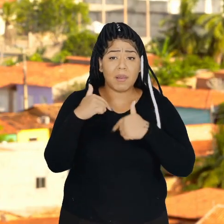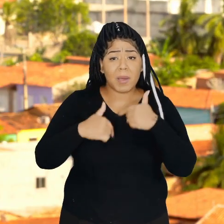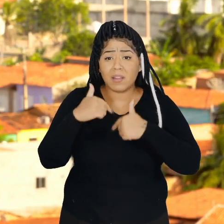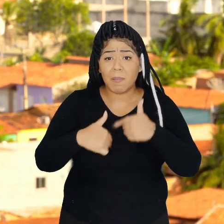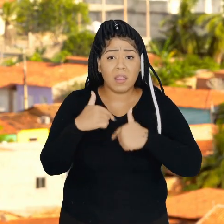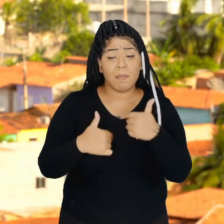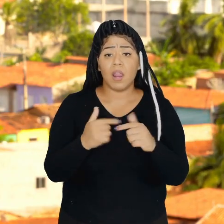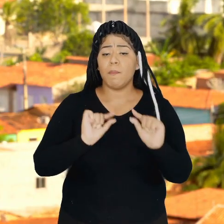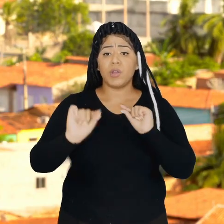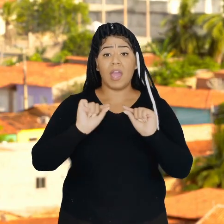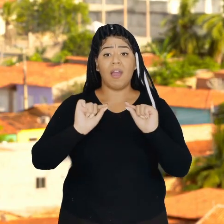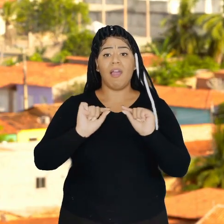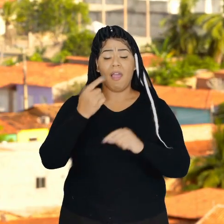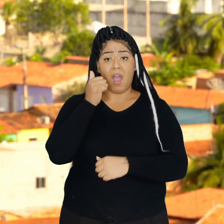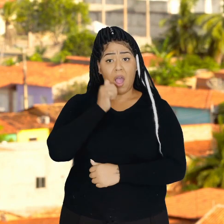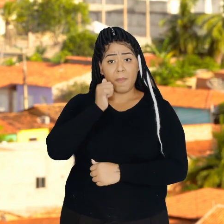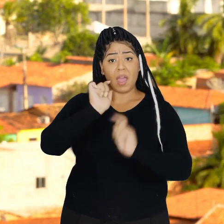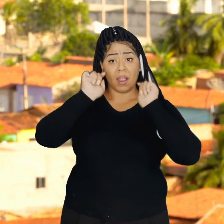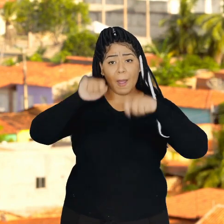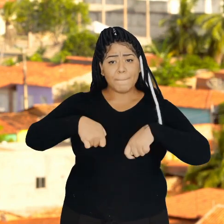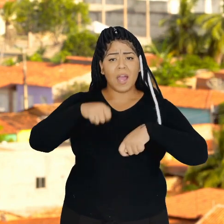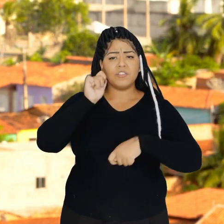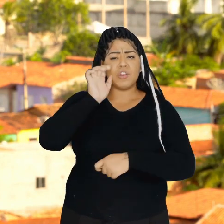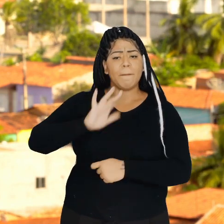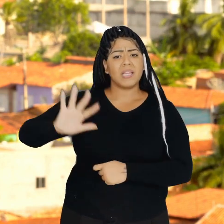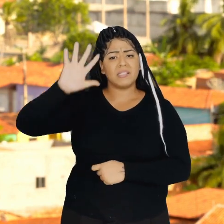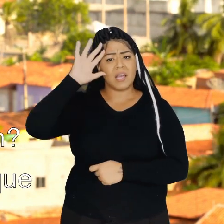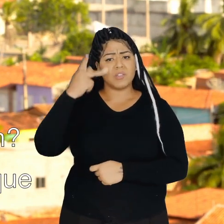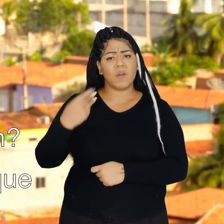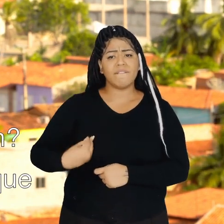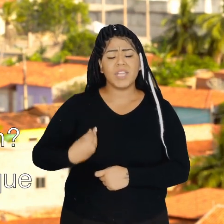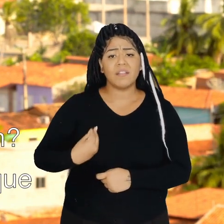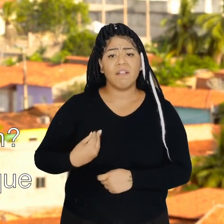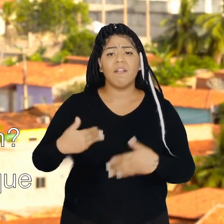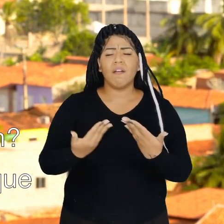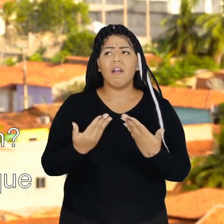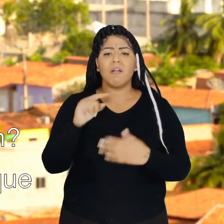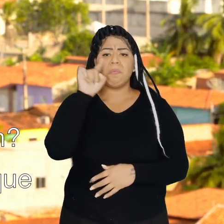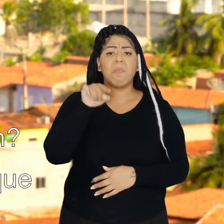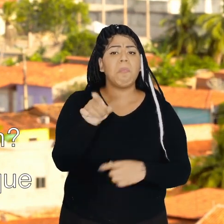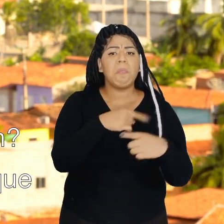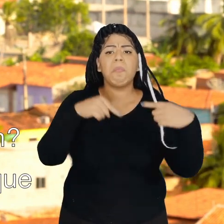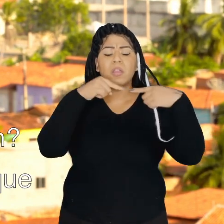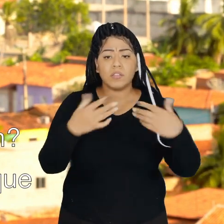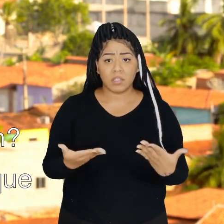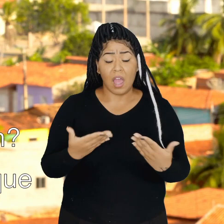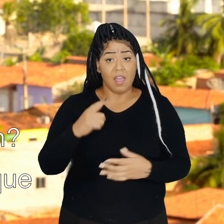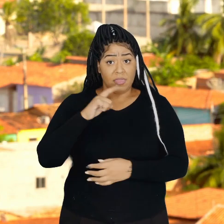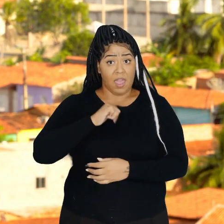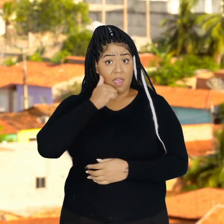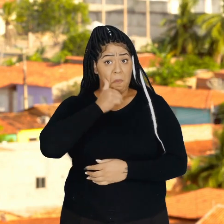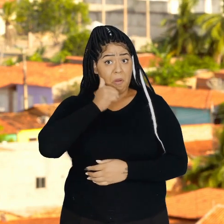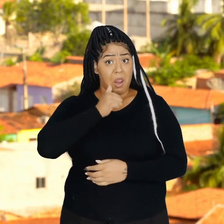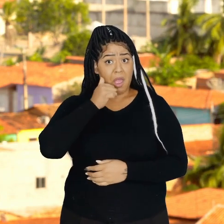no sentido de que elas podem pensar em novos repertórios para suas vidas. Quais são as metas que vocês têm? A gente tem exemplos de meninas